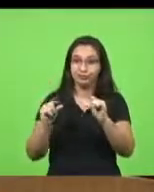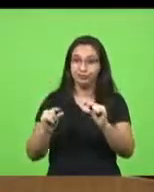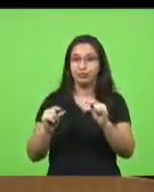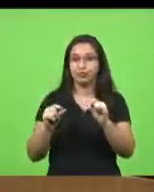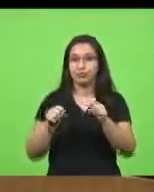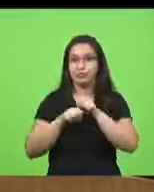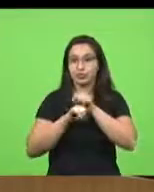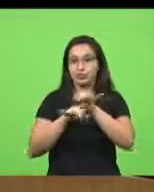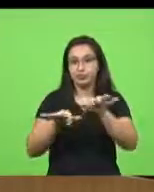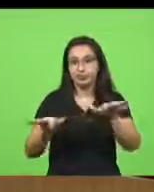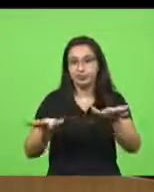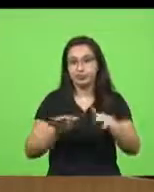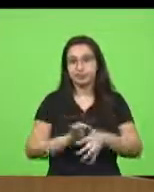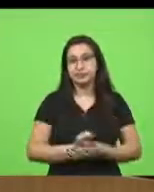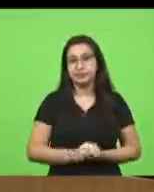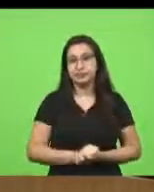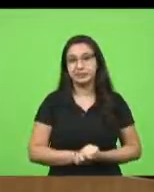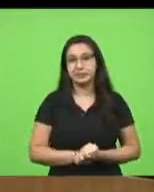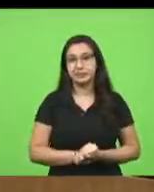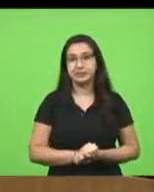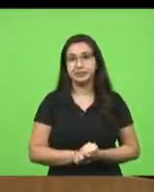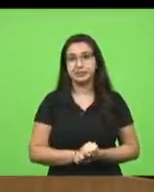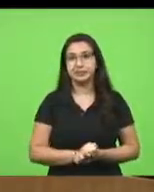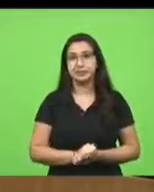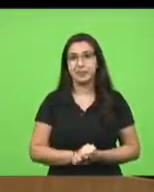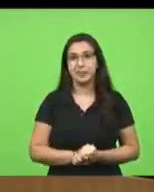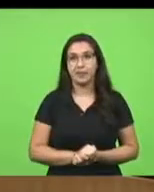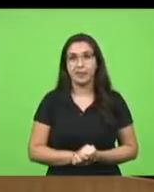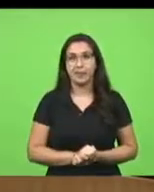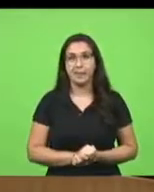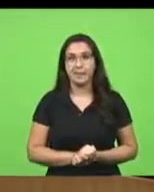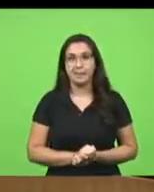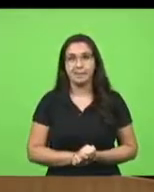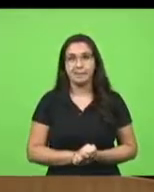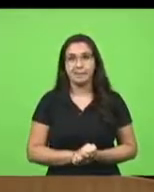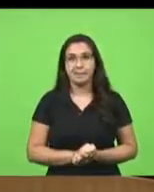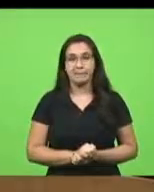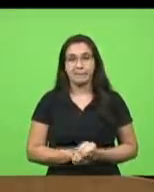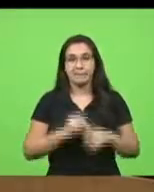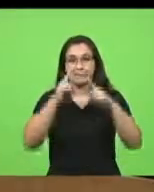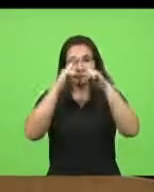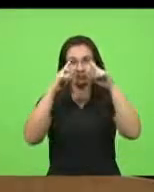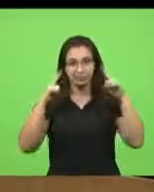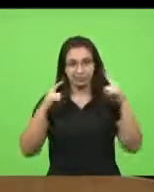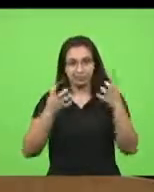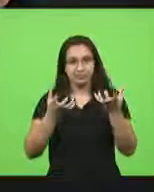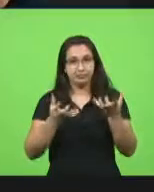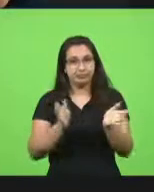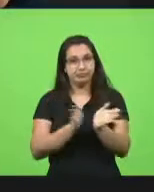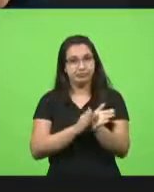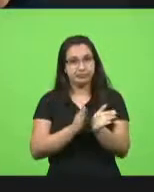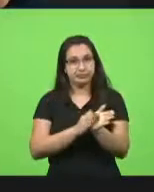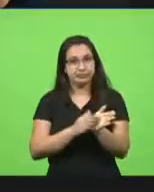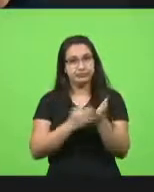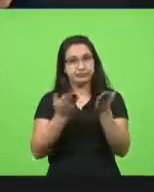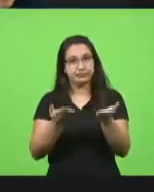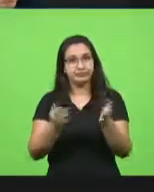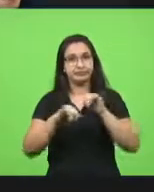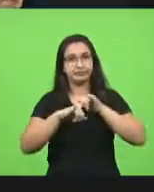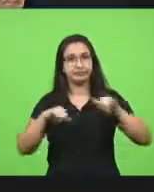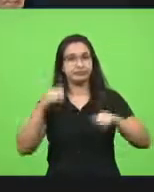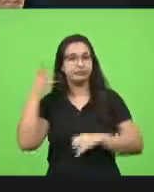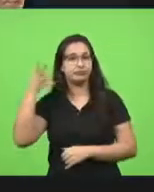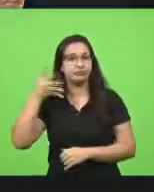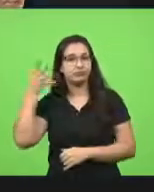vírus. Concede a parte, deputado. Deputado Alba, ali ouço. Deputado Sareta, quero parabenizá-lo pelo discurso, sempre